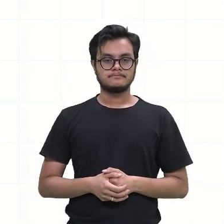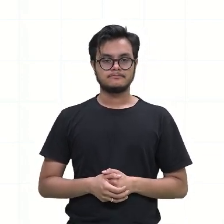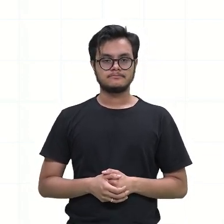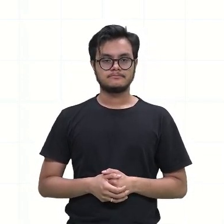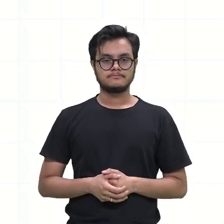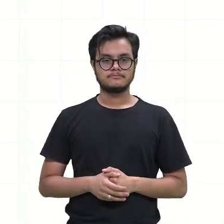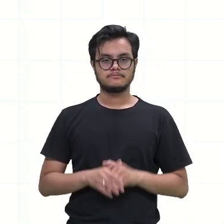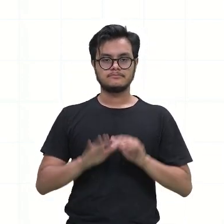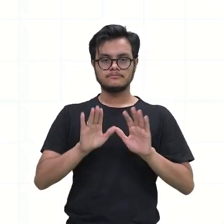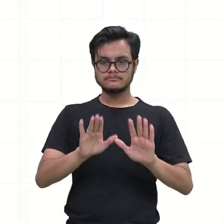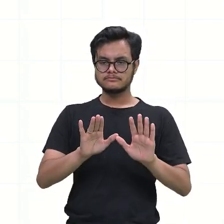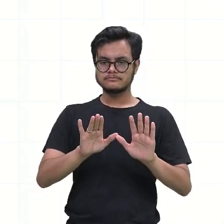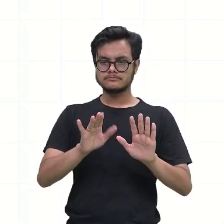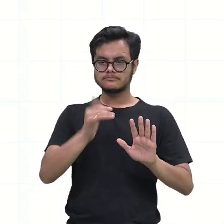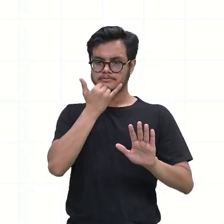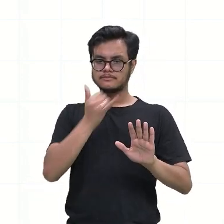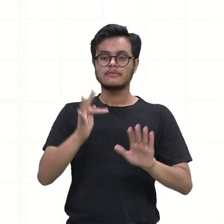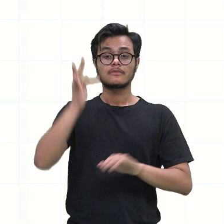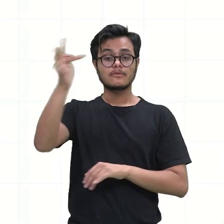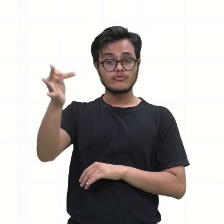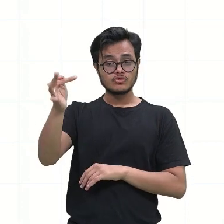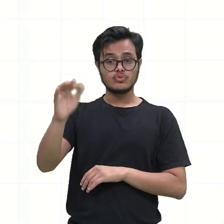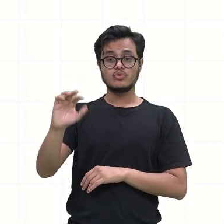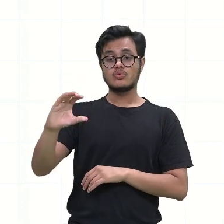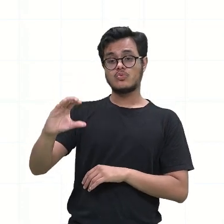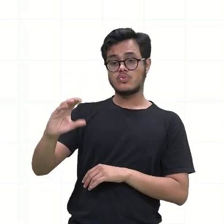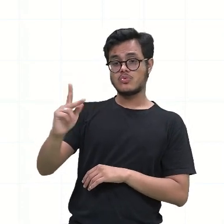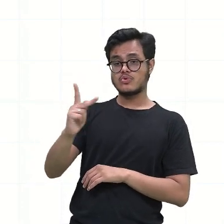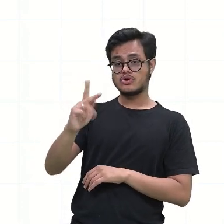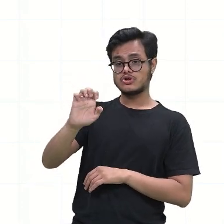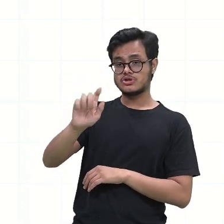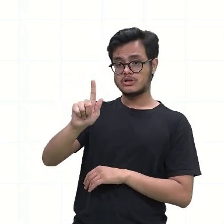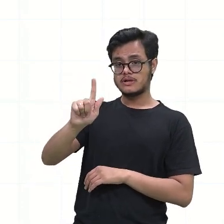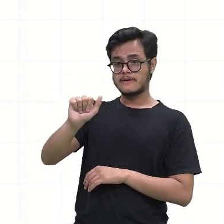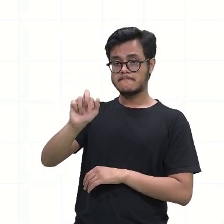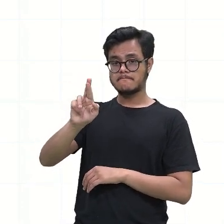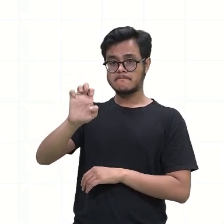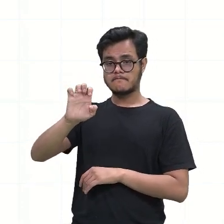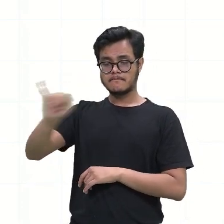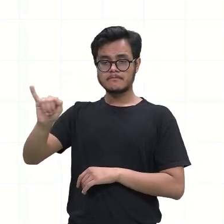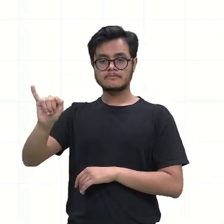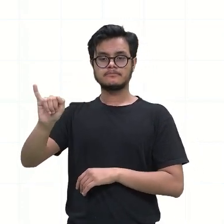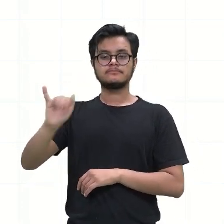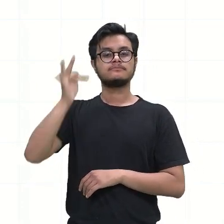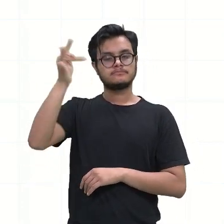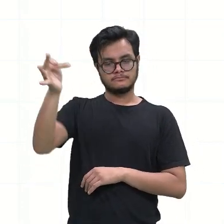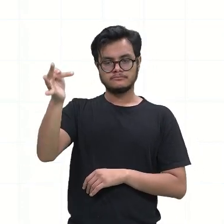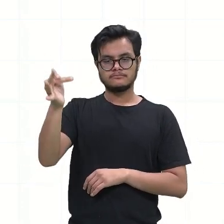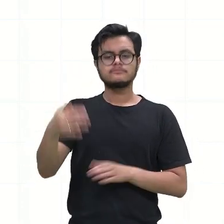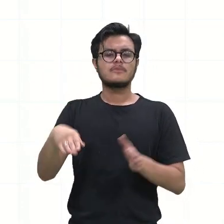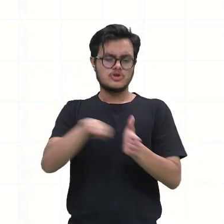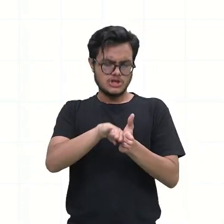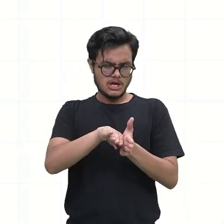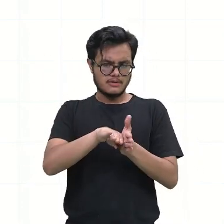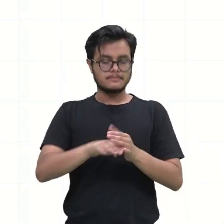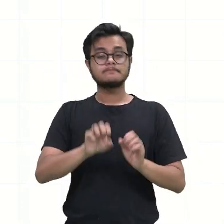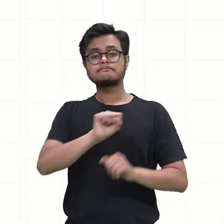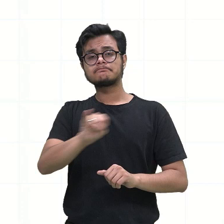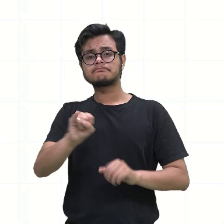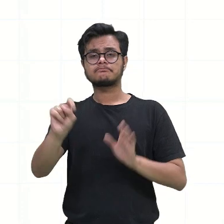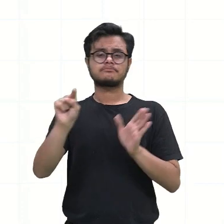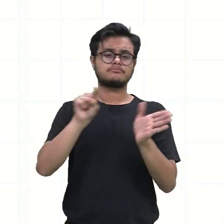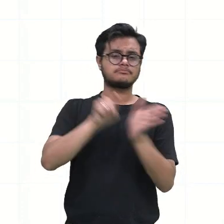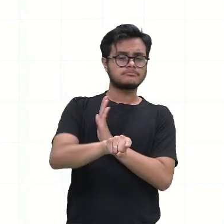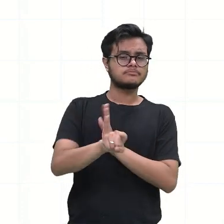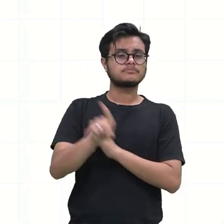professor, exatamente. É no futuro, olha só. Chegarei, olha aí, chegarei. Se eu perguntasse para você, está